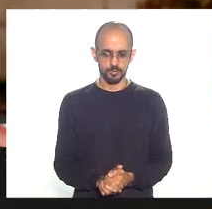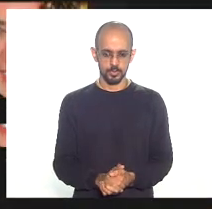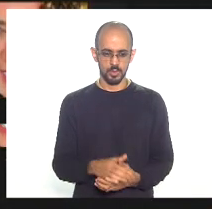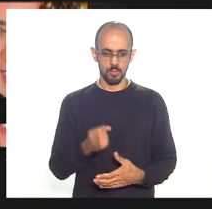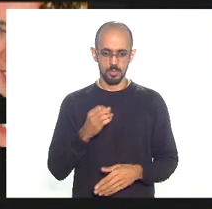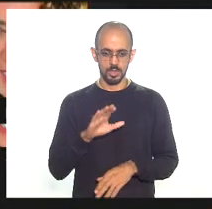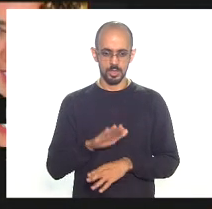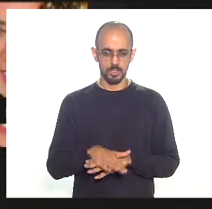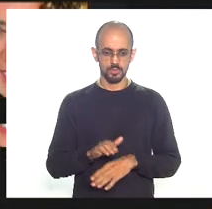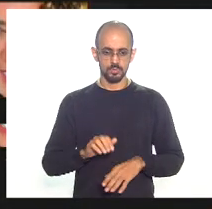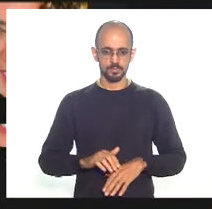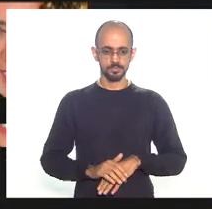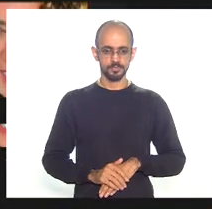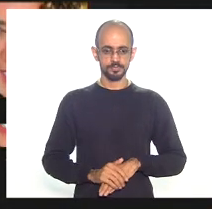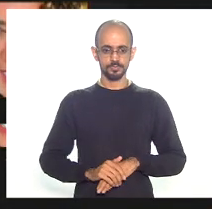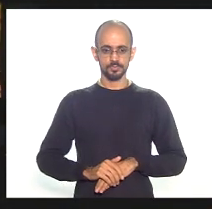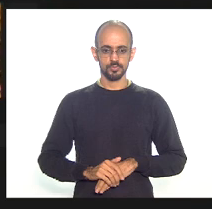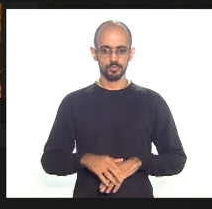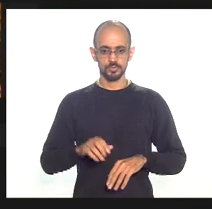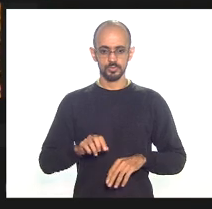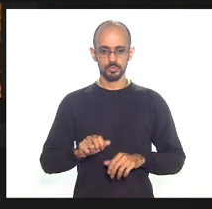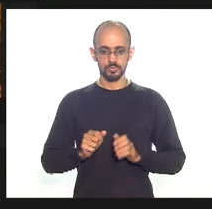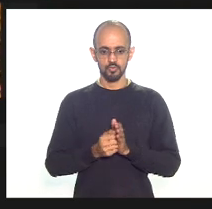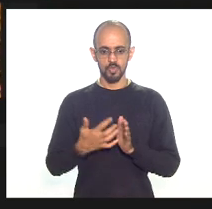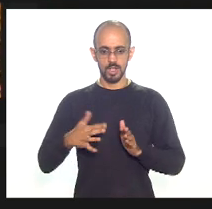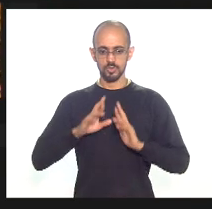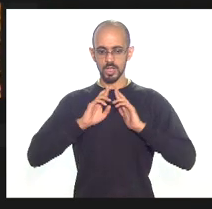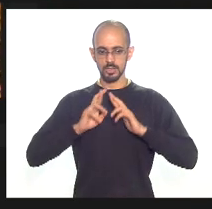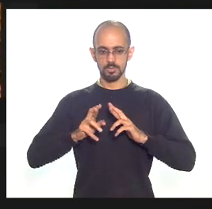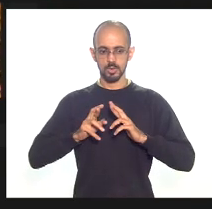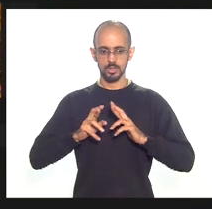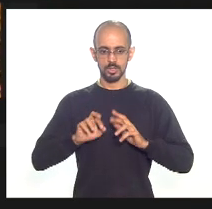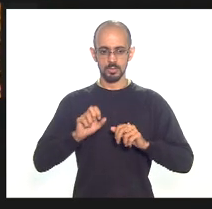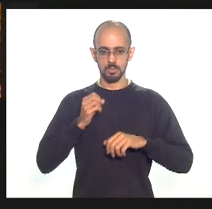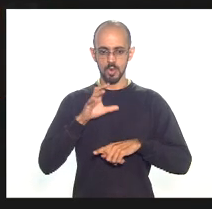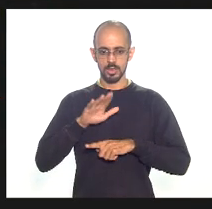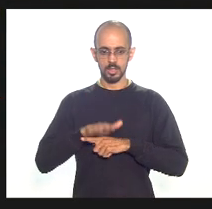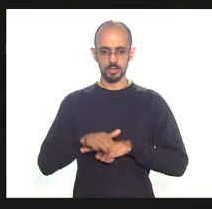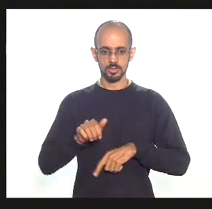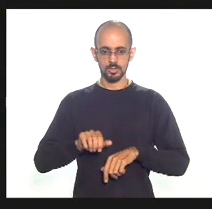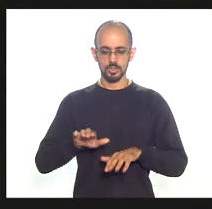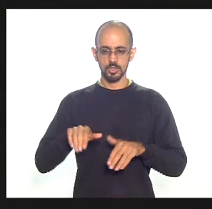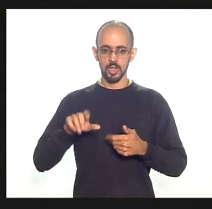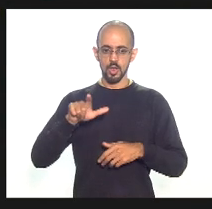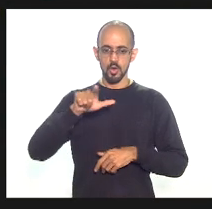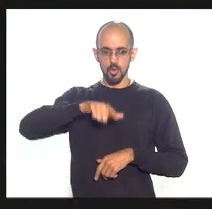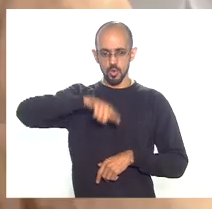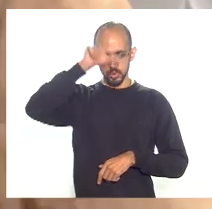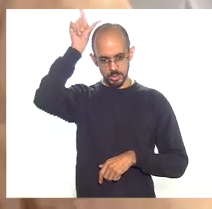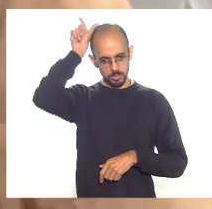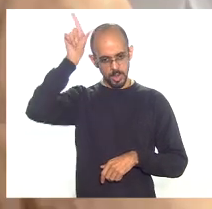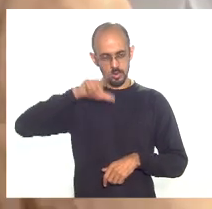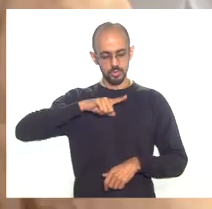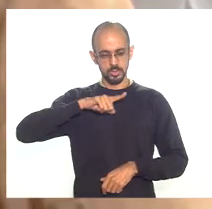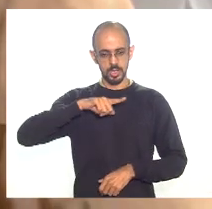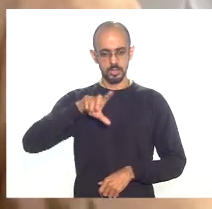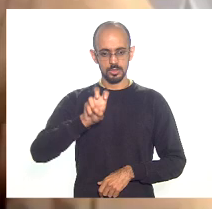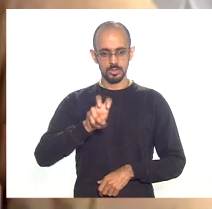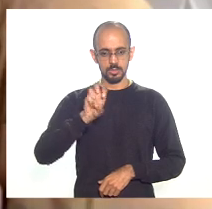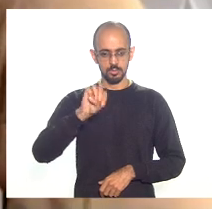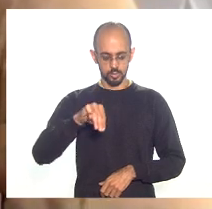boa tarde presidente primeiro nobre deputado Luiz Paulo vossa excelência tem cinco minutos